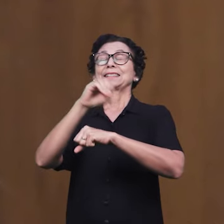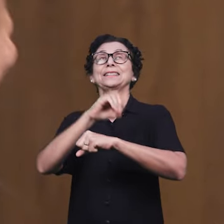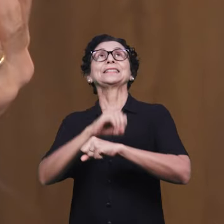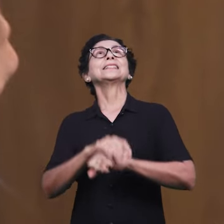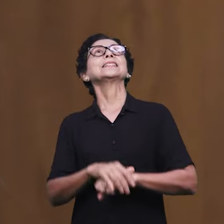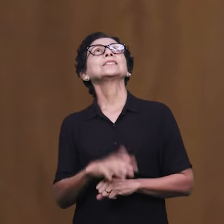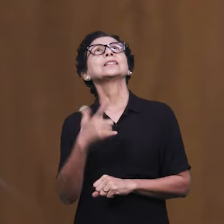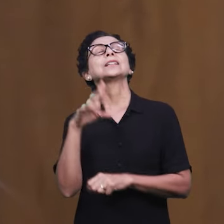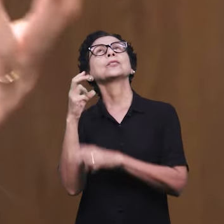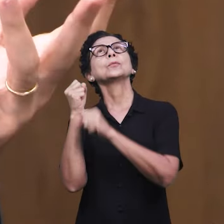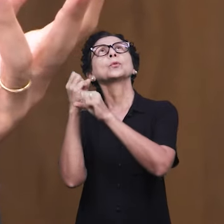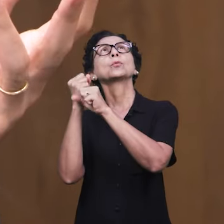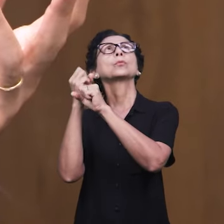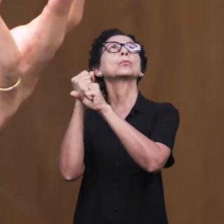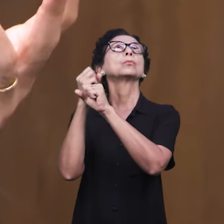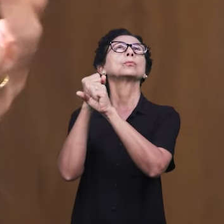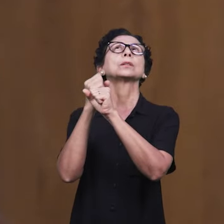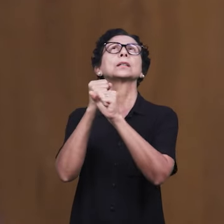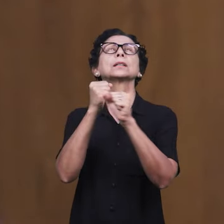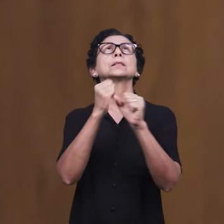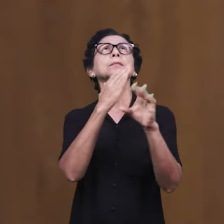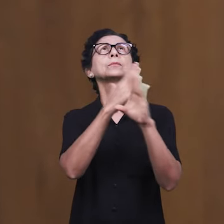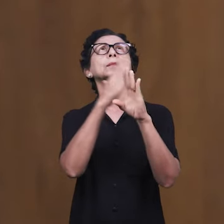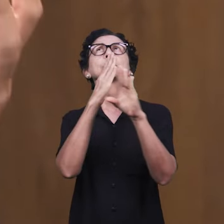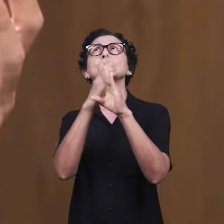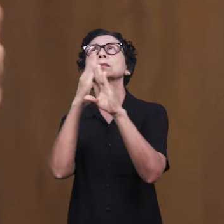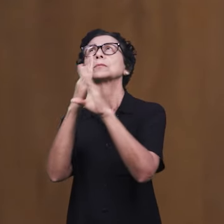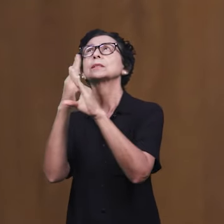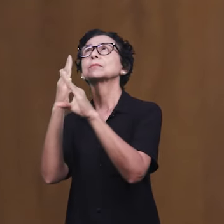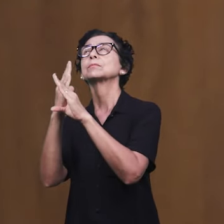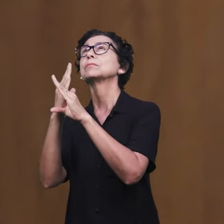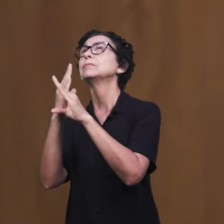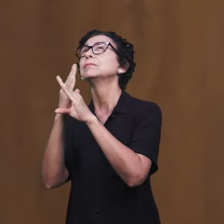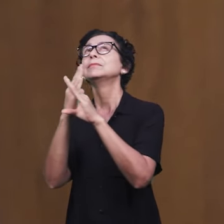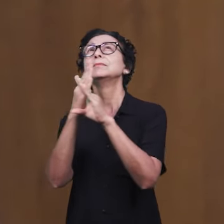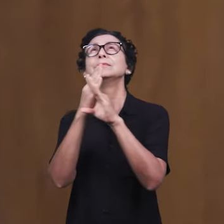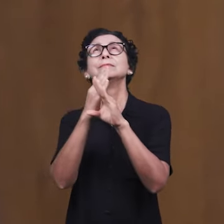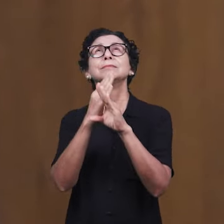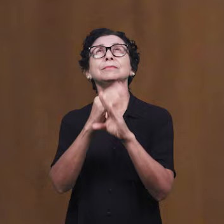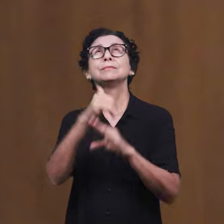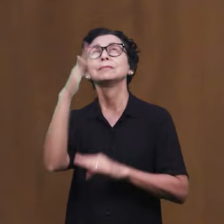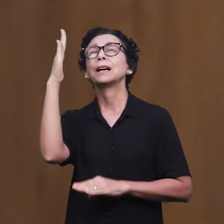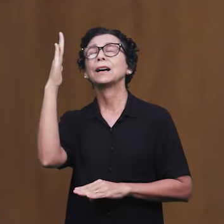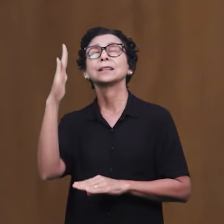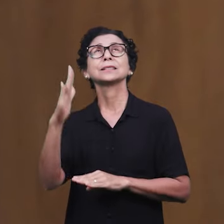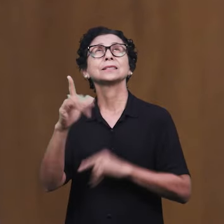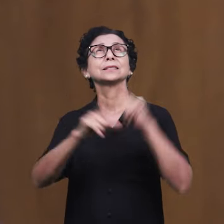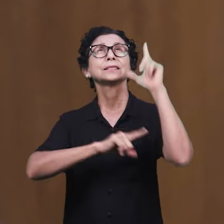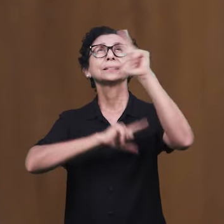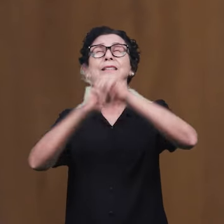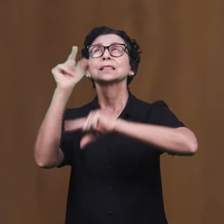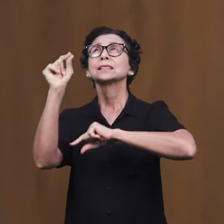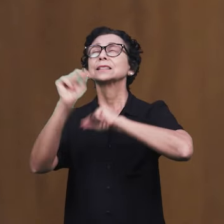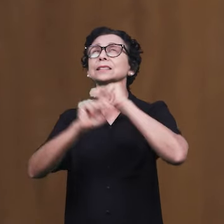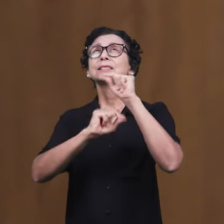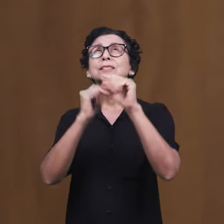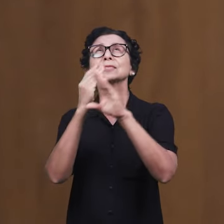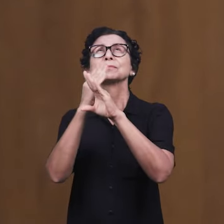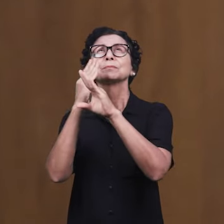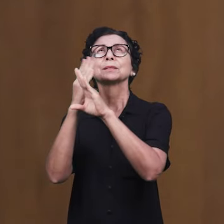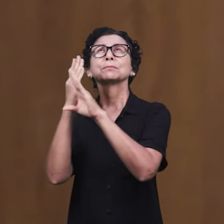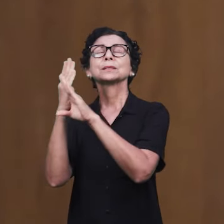ciência tem descoberto cada vez mais a imensidão do universo, a quantidade de estrelas que existe. Então, quando a